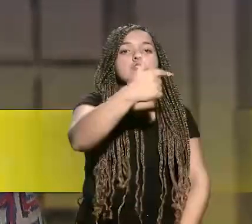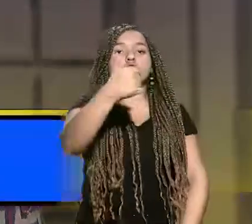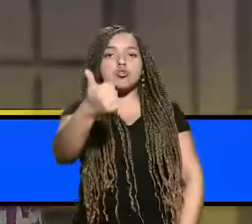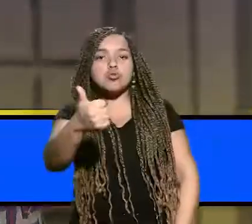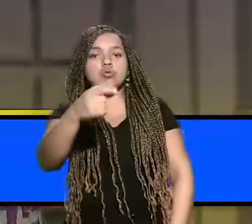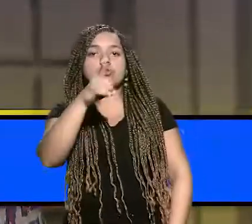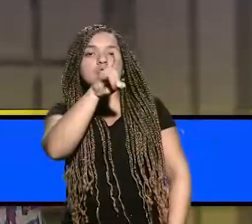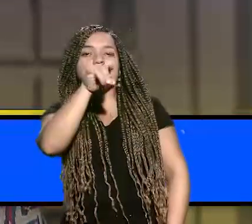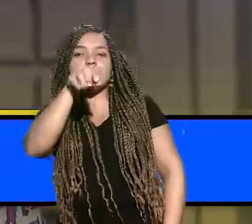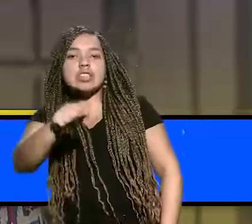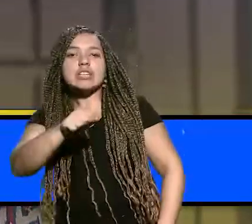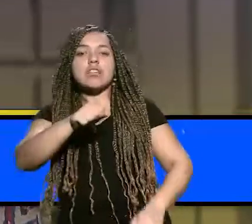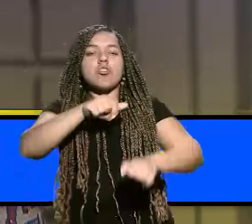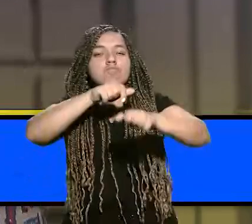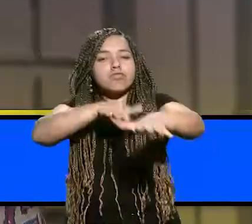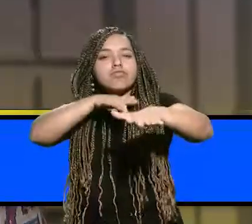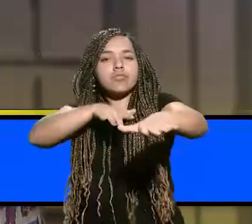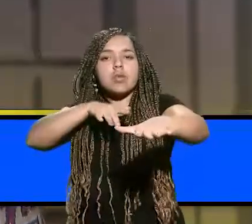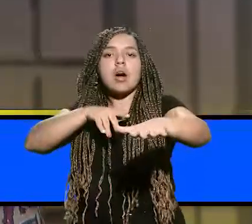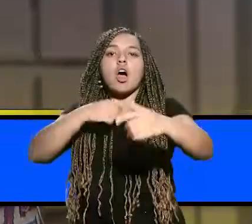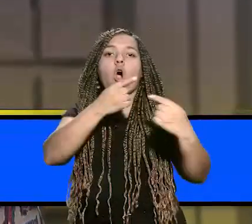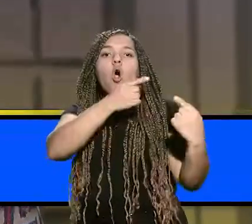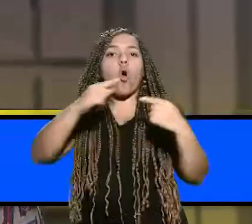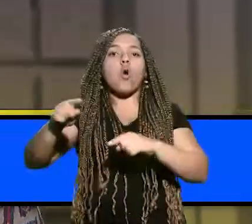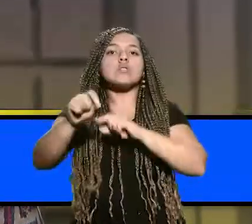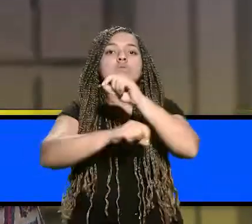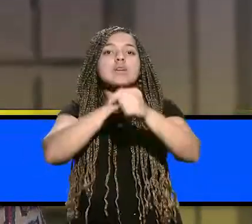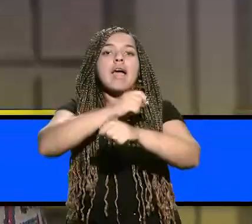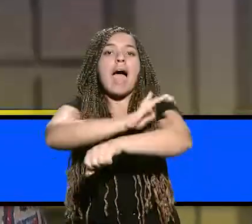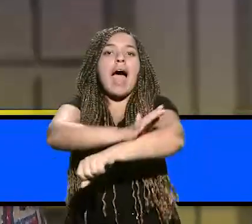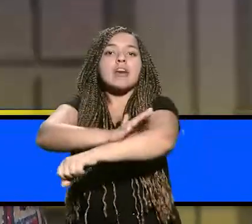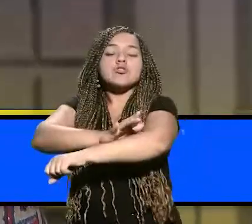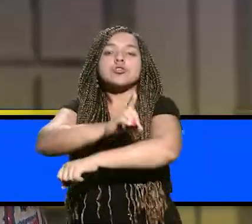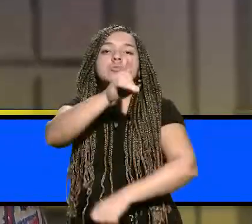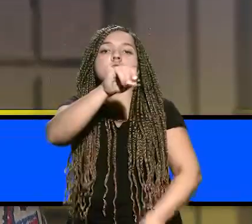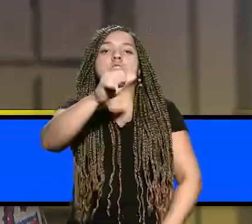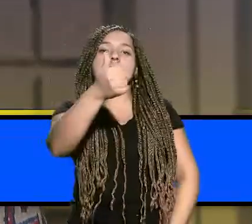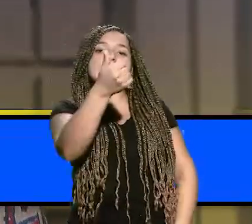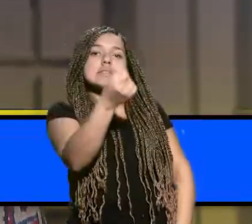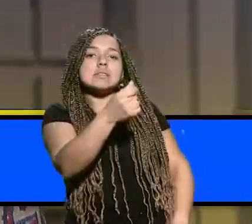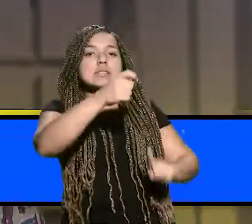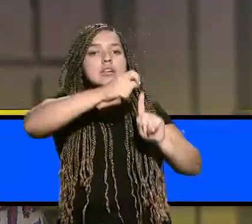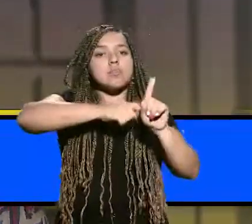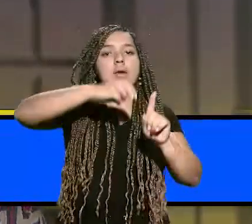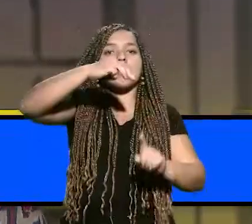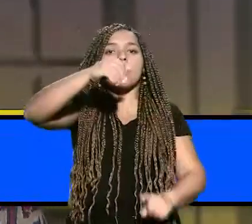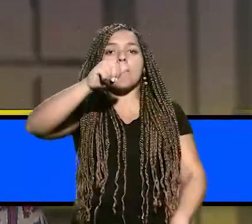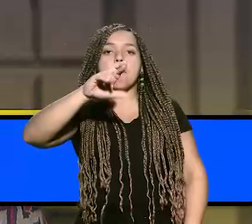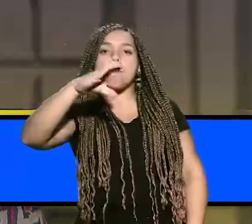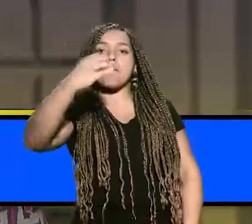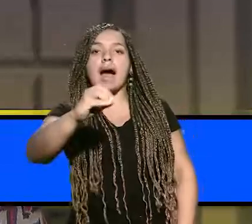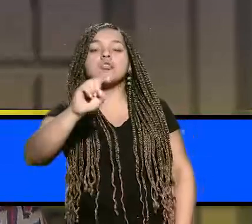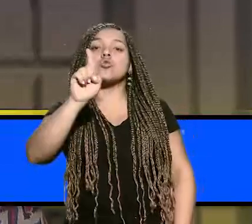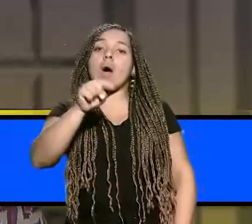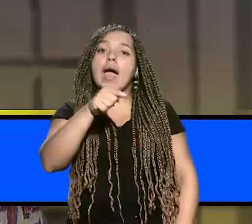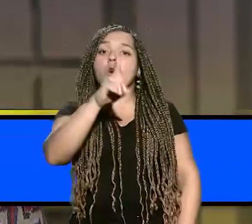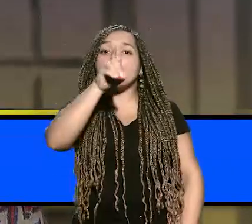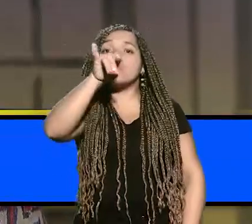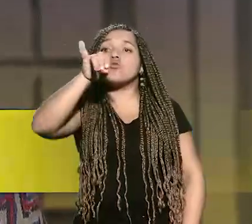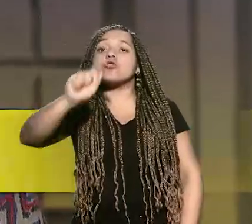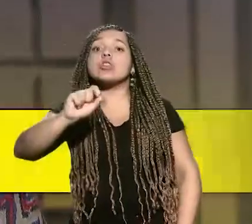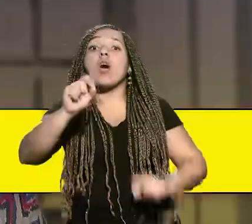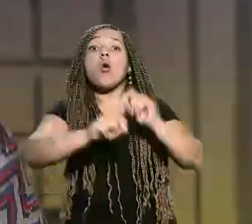do não lugar. É normal as pessoas morrerem. E ao mesmo tempo é muito bonito porque, assim, se tem